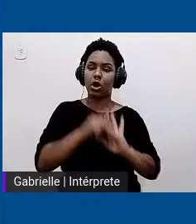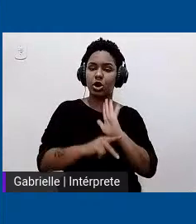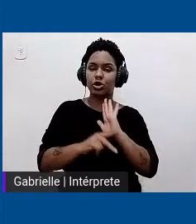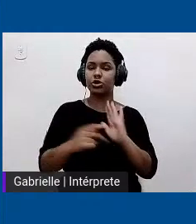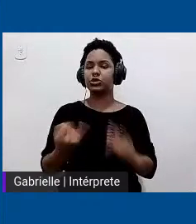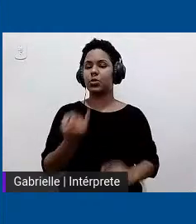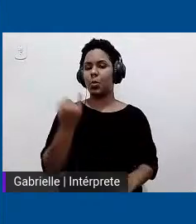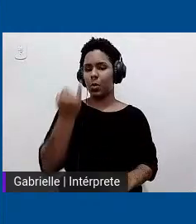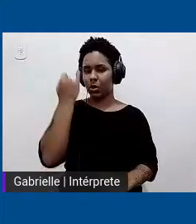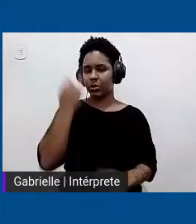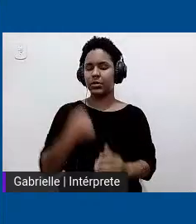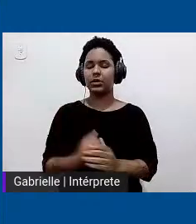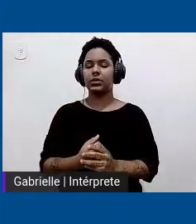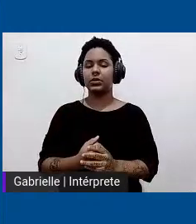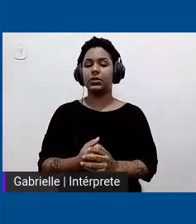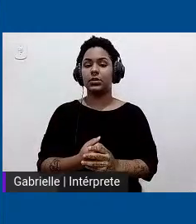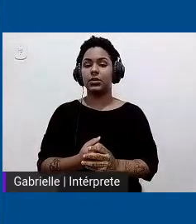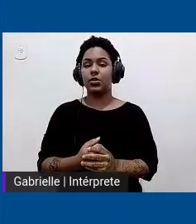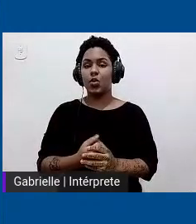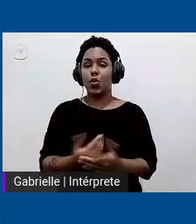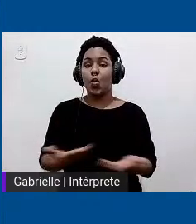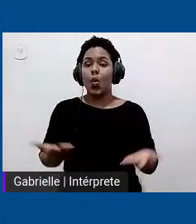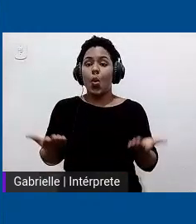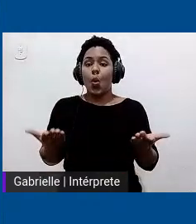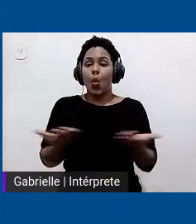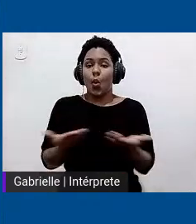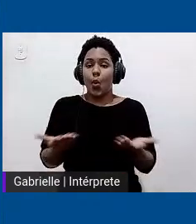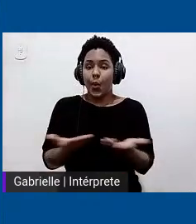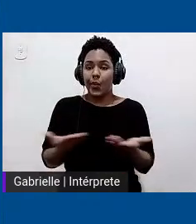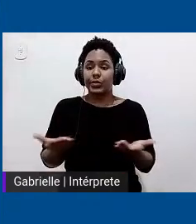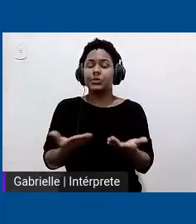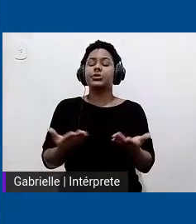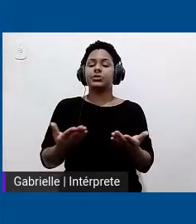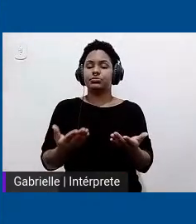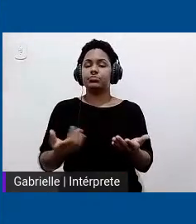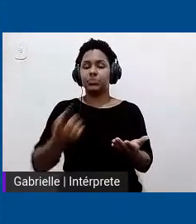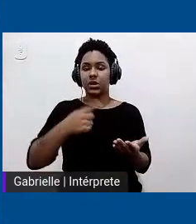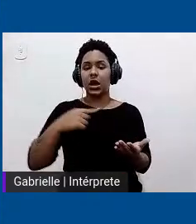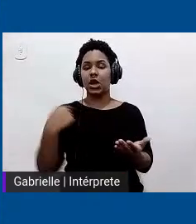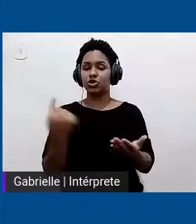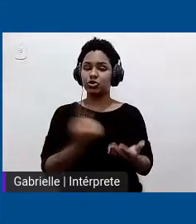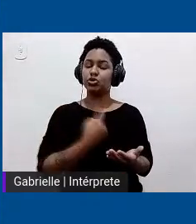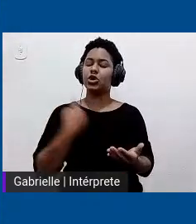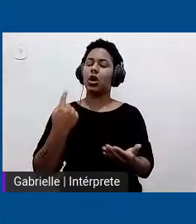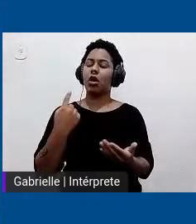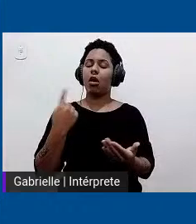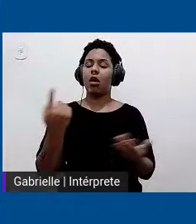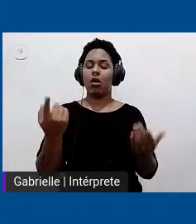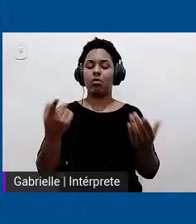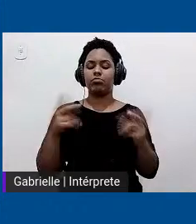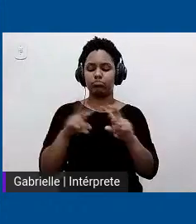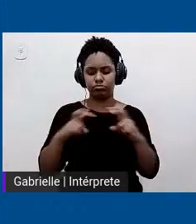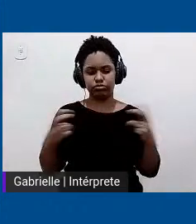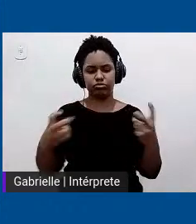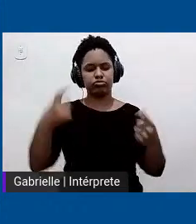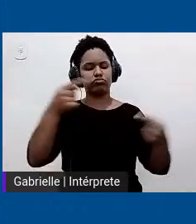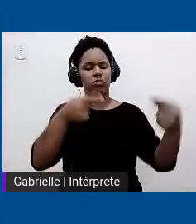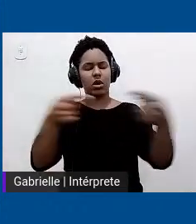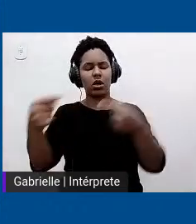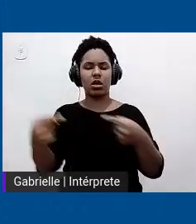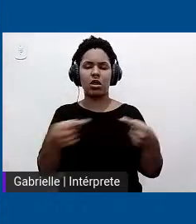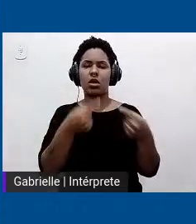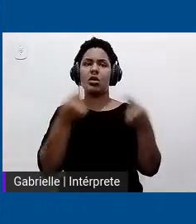que hoje, né, temos essa mesa que conclui uma fase importante